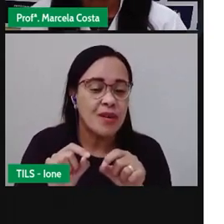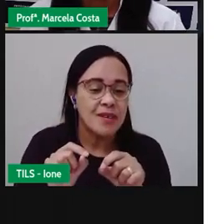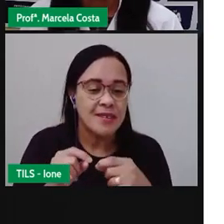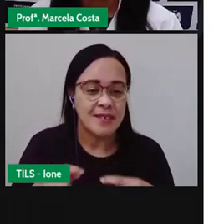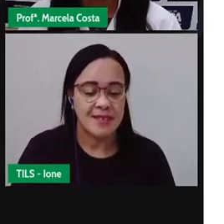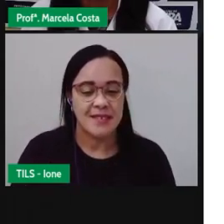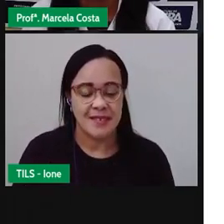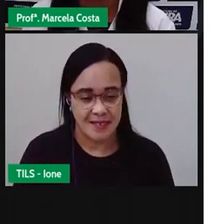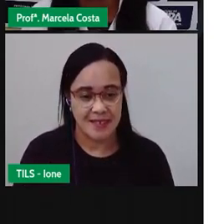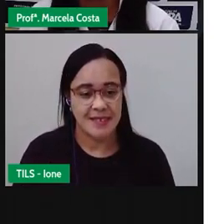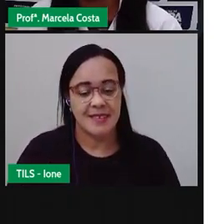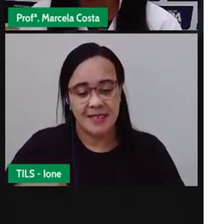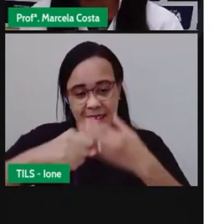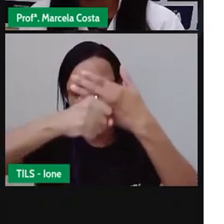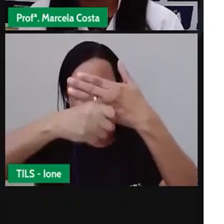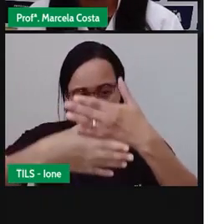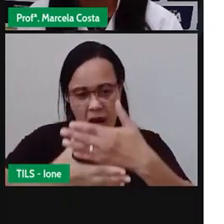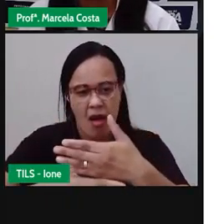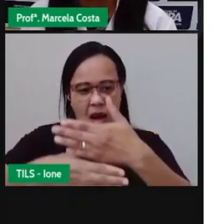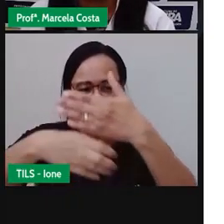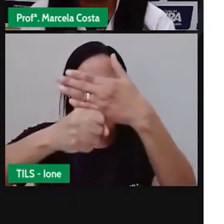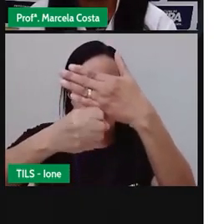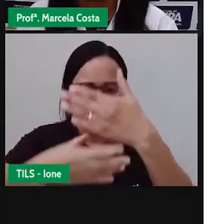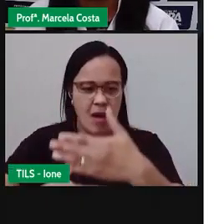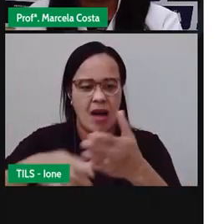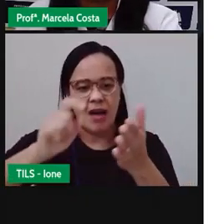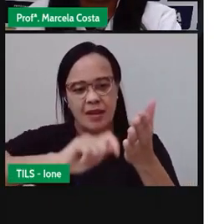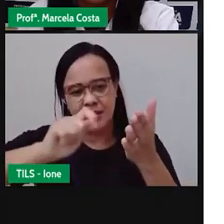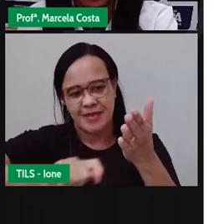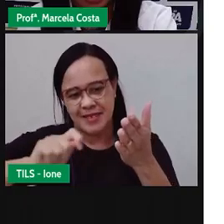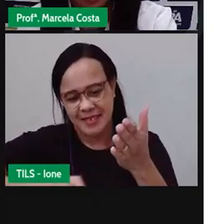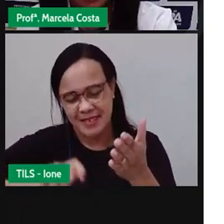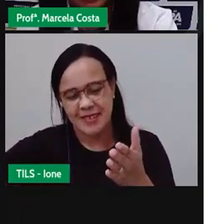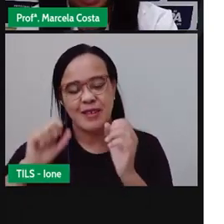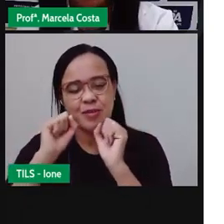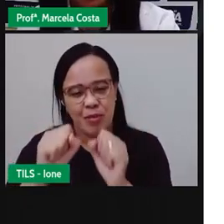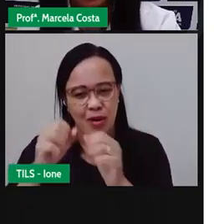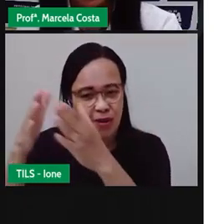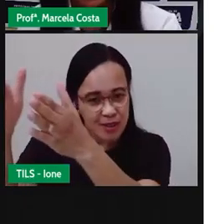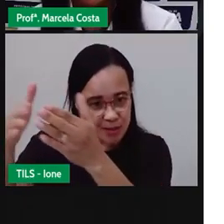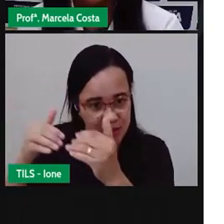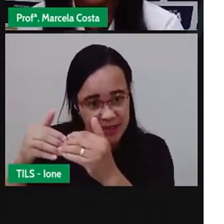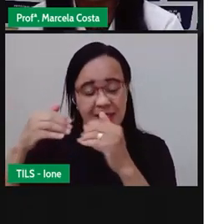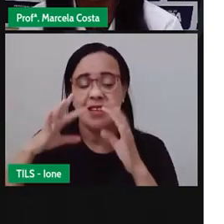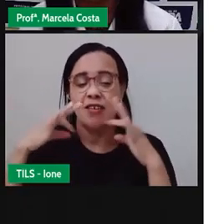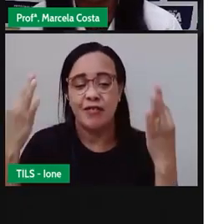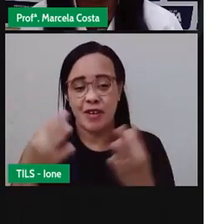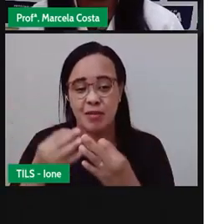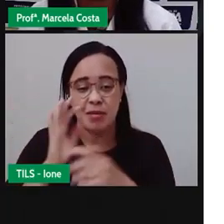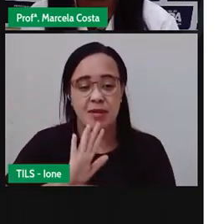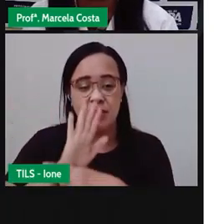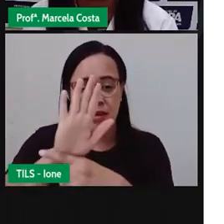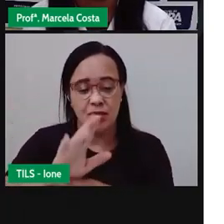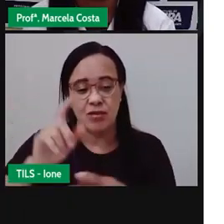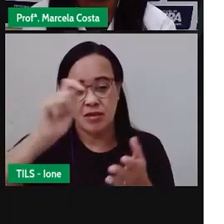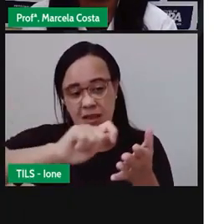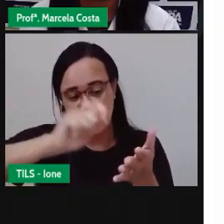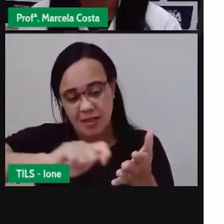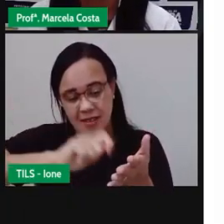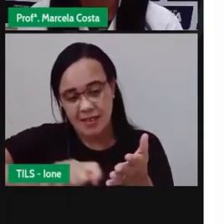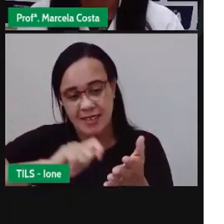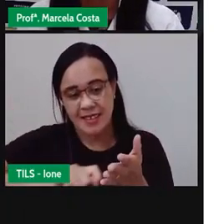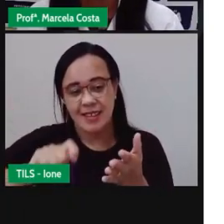Conta para mim, escreva aí no chat. Pode pedir ajuda de um responsável para te ajudar a escrever aí no chat, se você